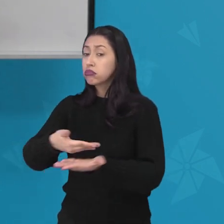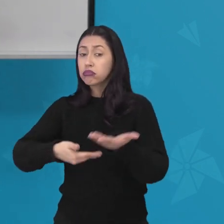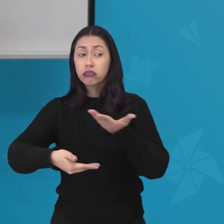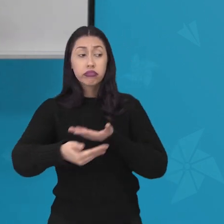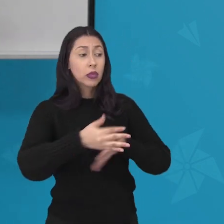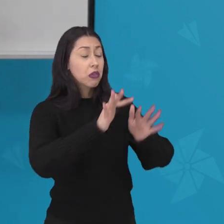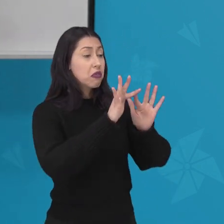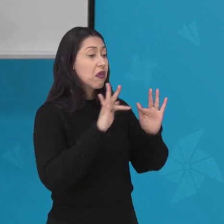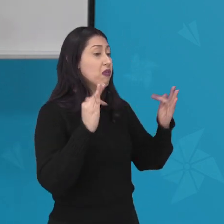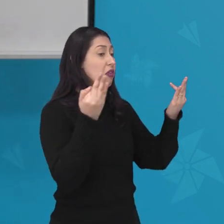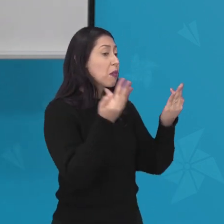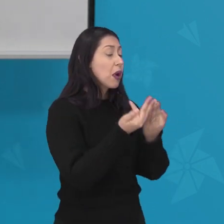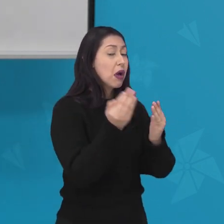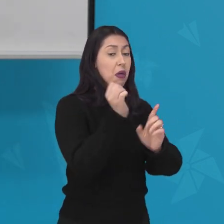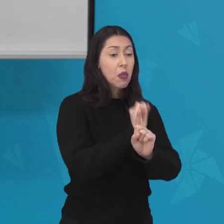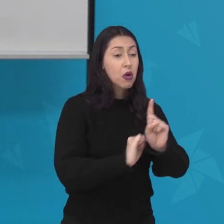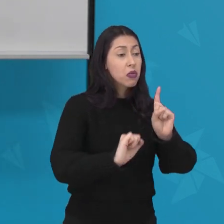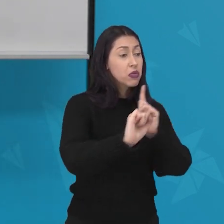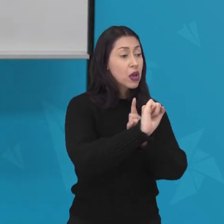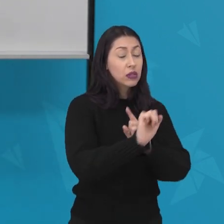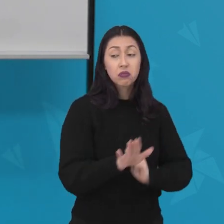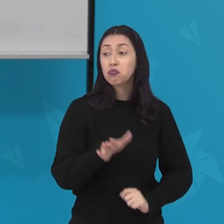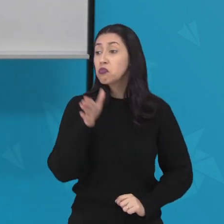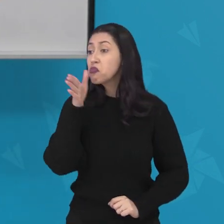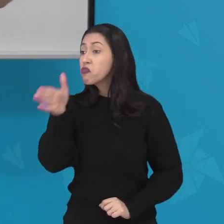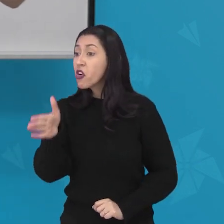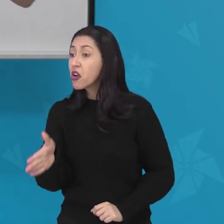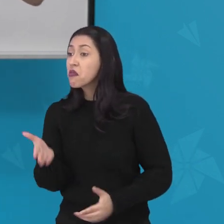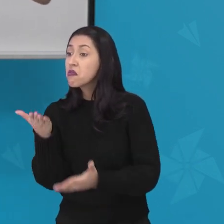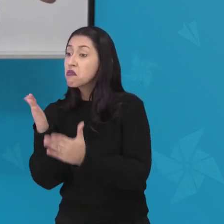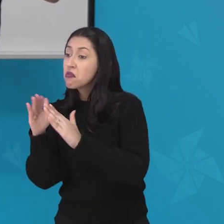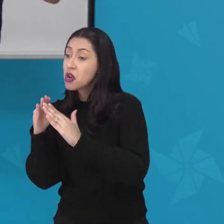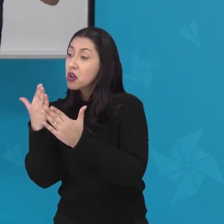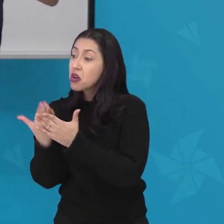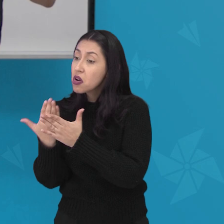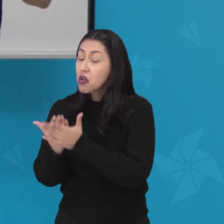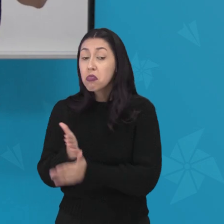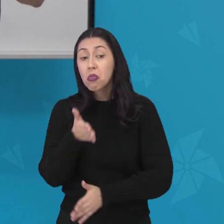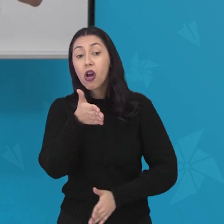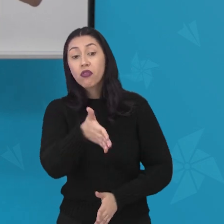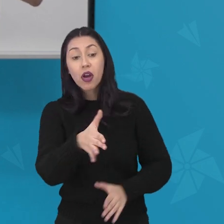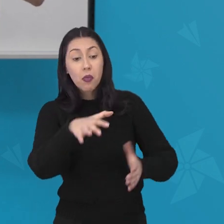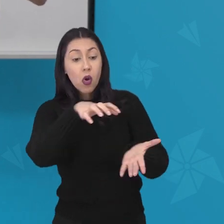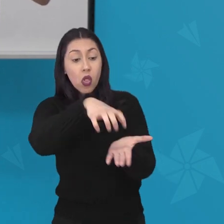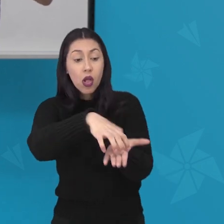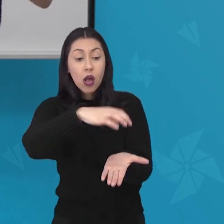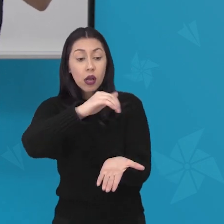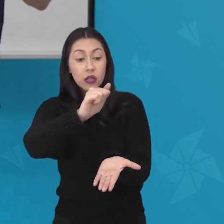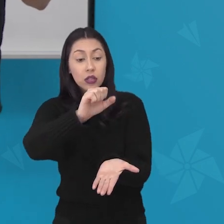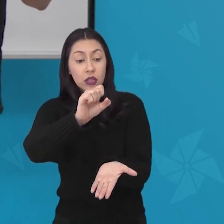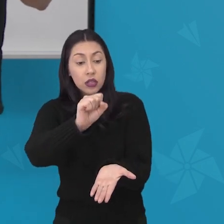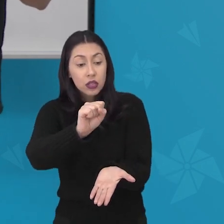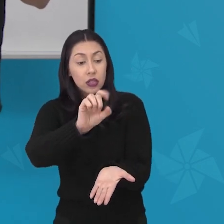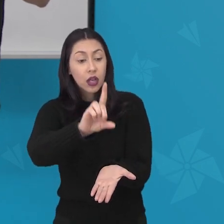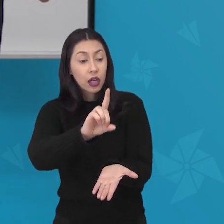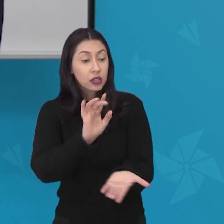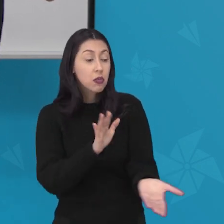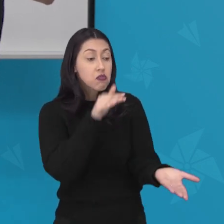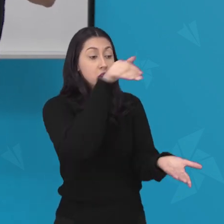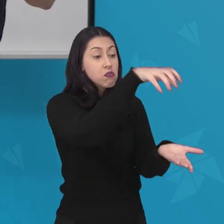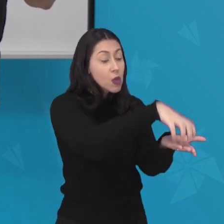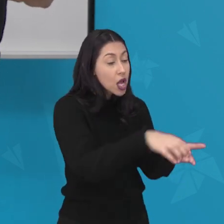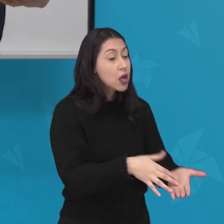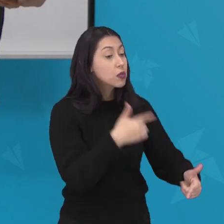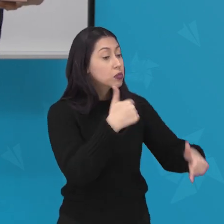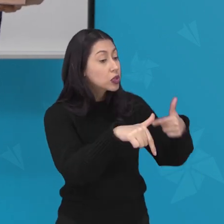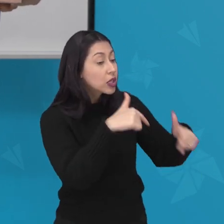com a família, indo para a escola, indo para o CASD, trabalho, o ser humano ele vai